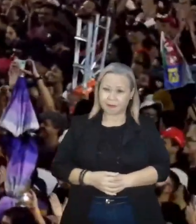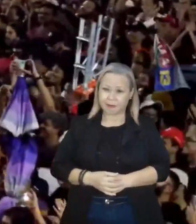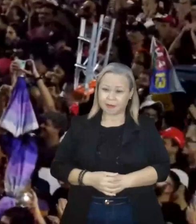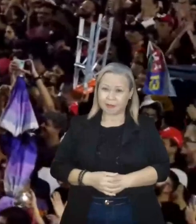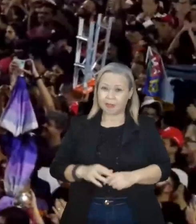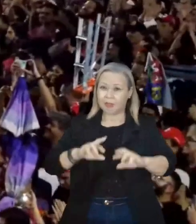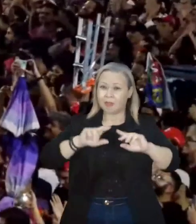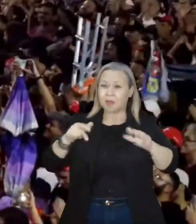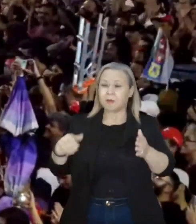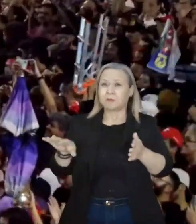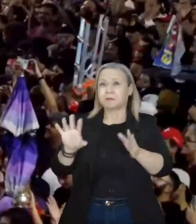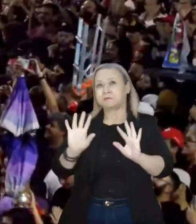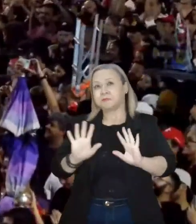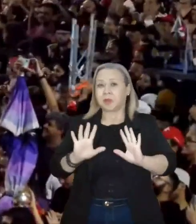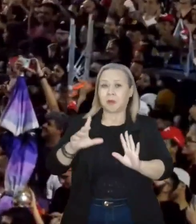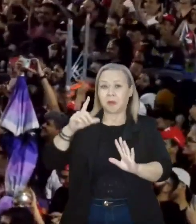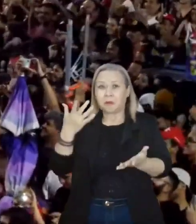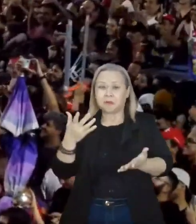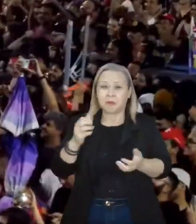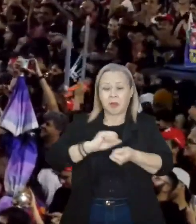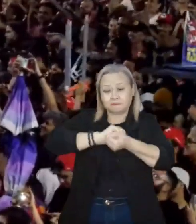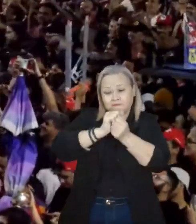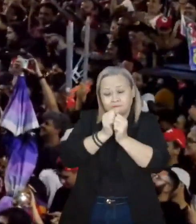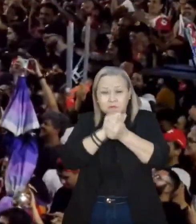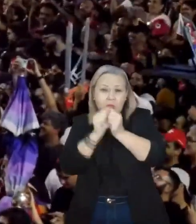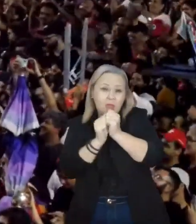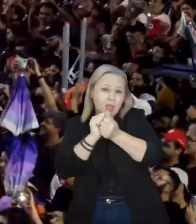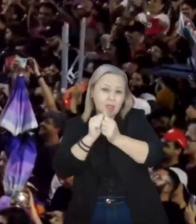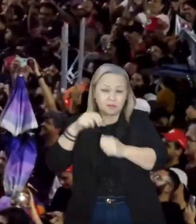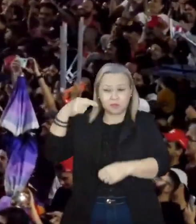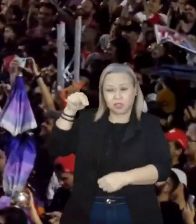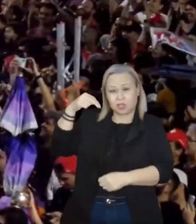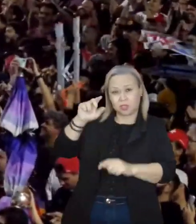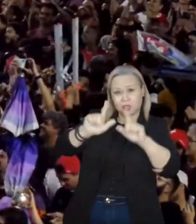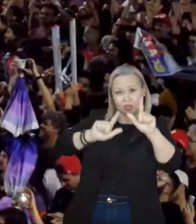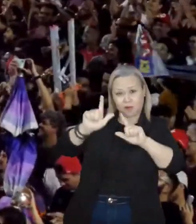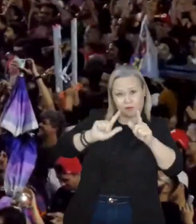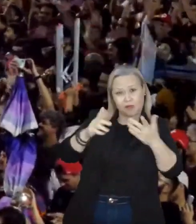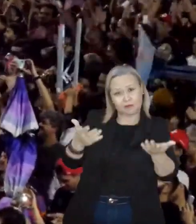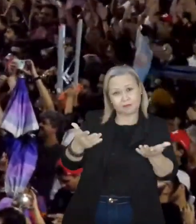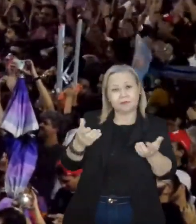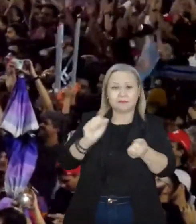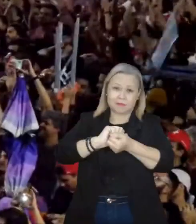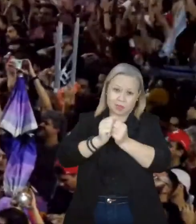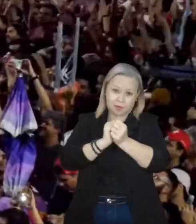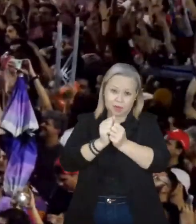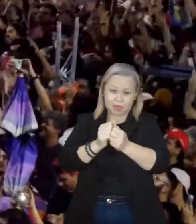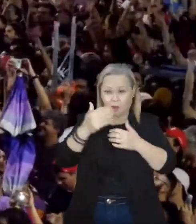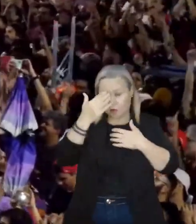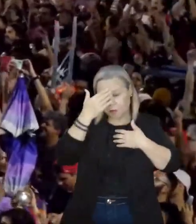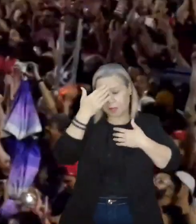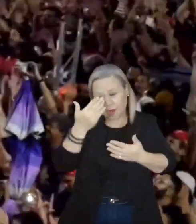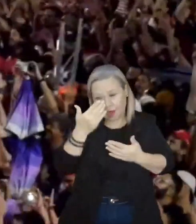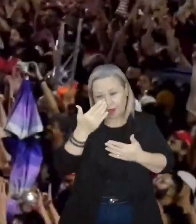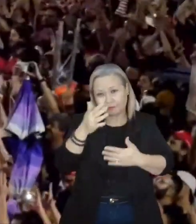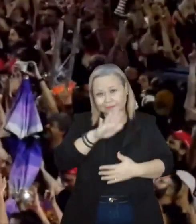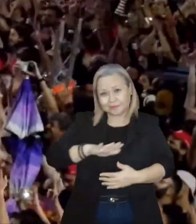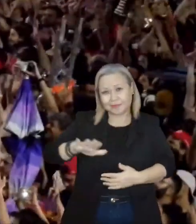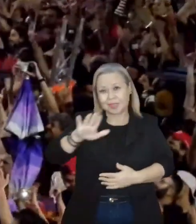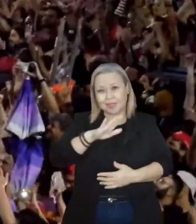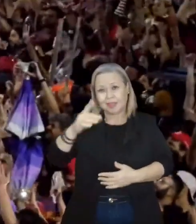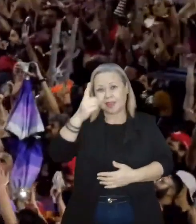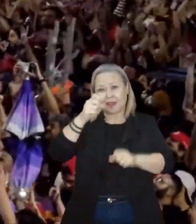Não chegou a ser um beijo de novela, mas foi um beijo. Foi um beijo. Obrigado, gente. Que Deus abençoe vocês. Que